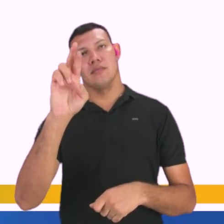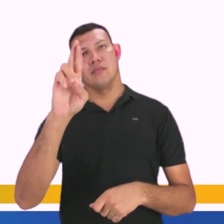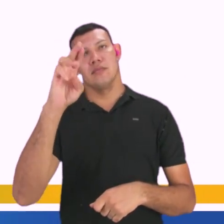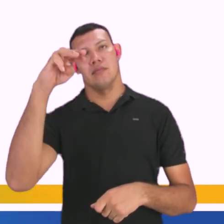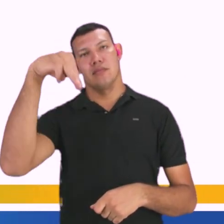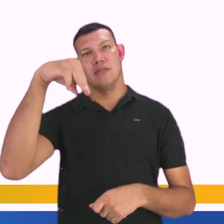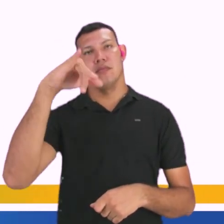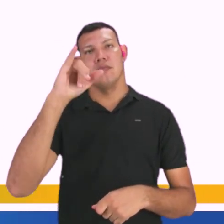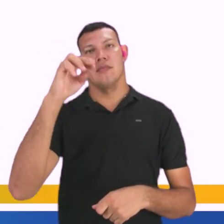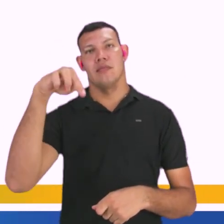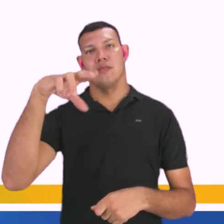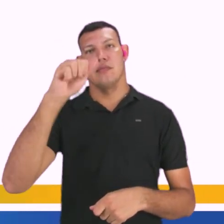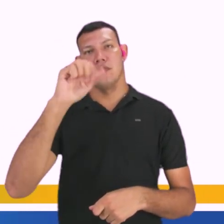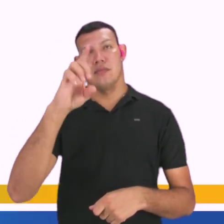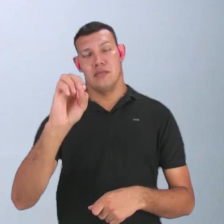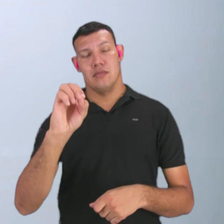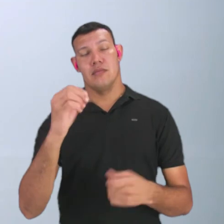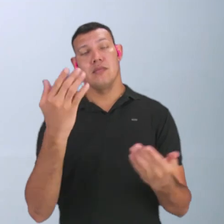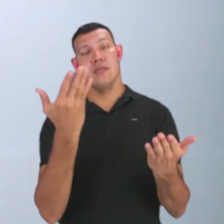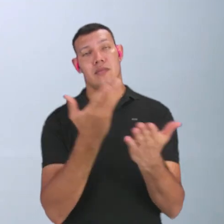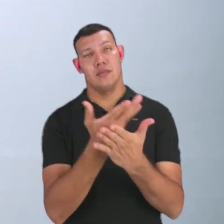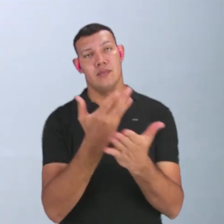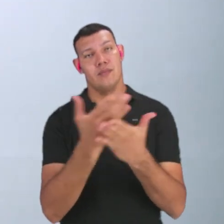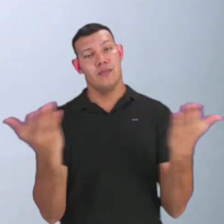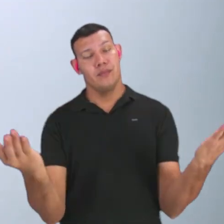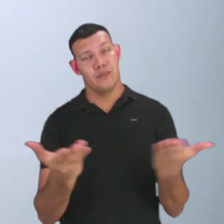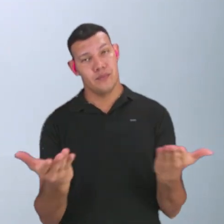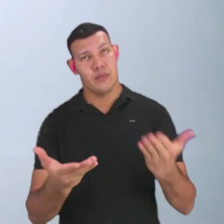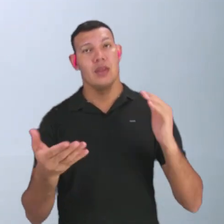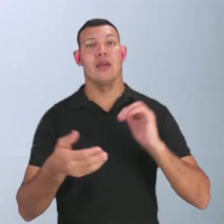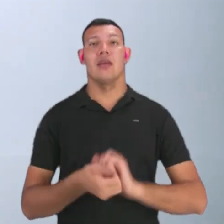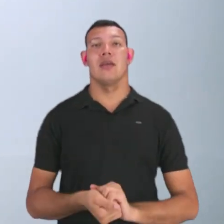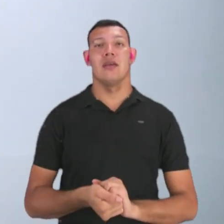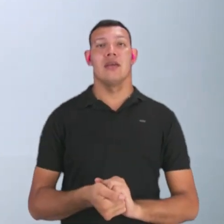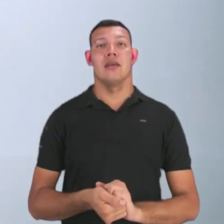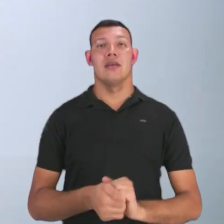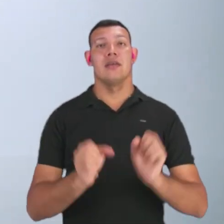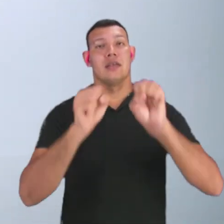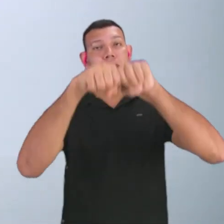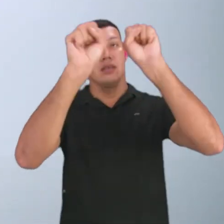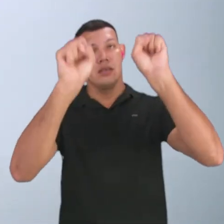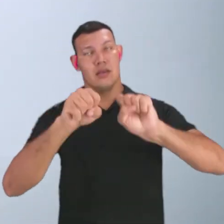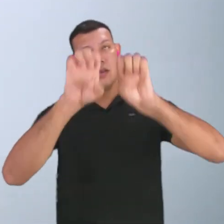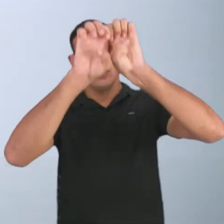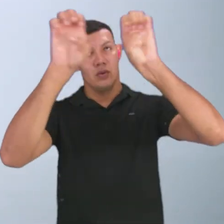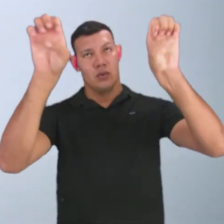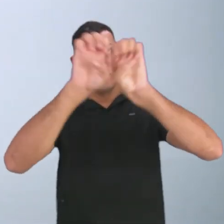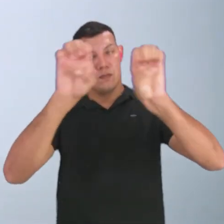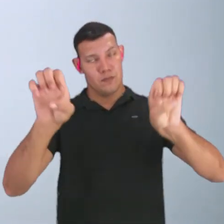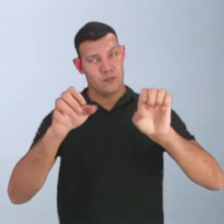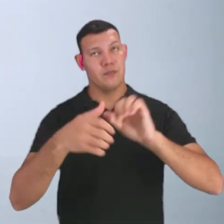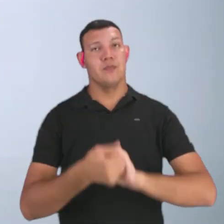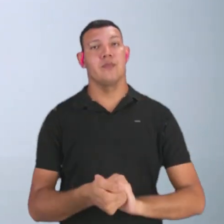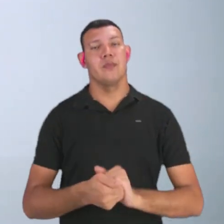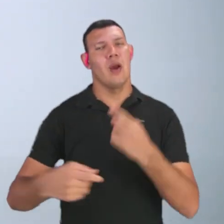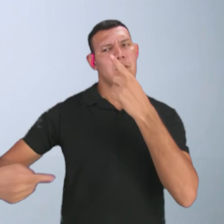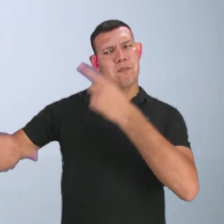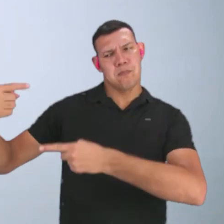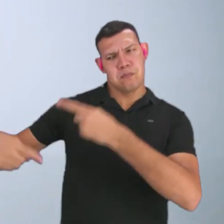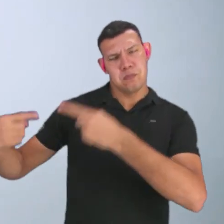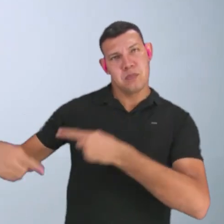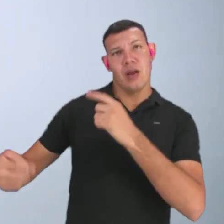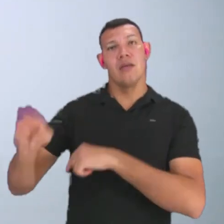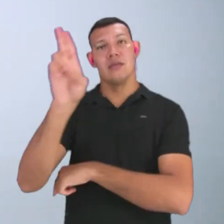pessoal a aula de hoje foi sobre o sistema linear onde nós fizemos uma discussão